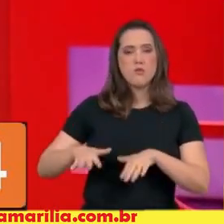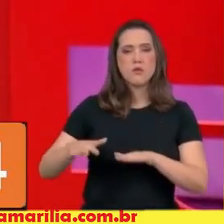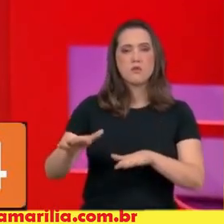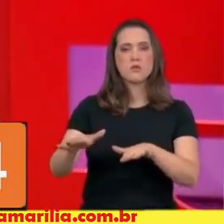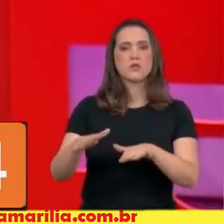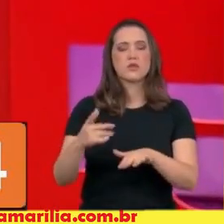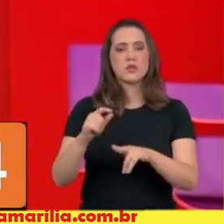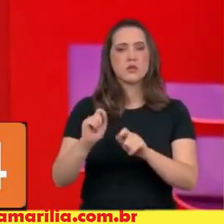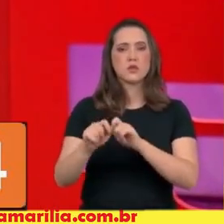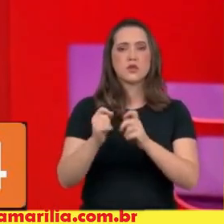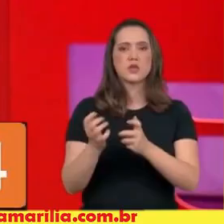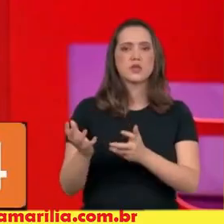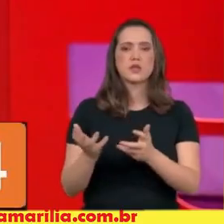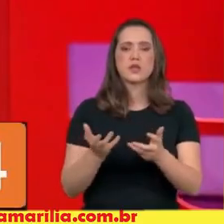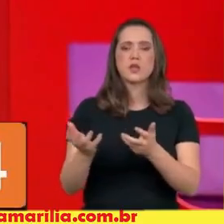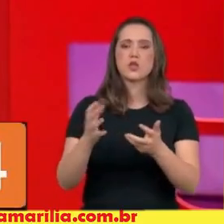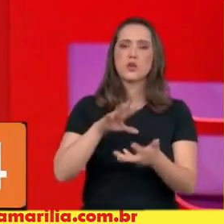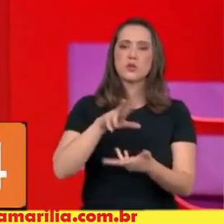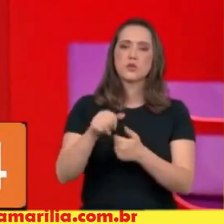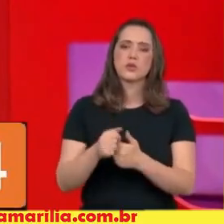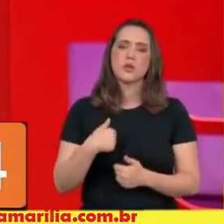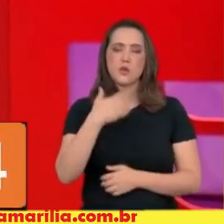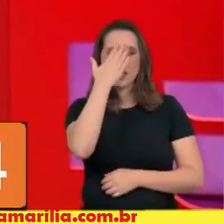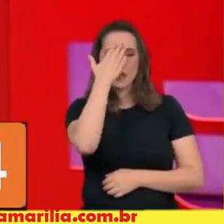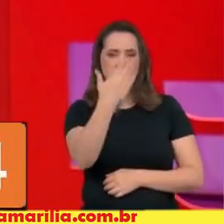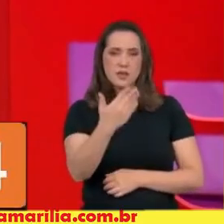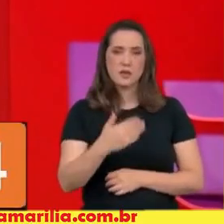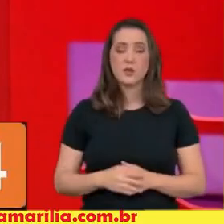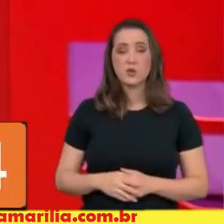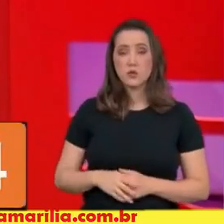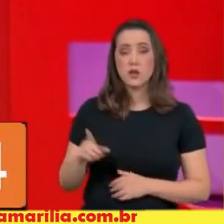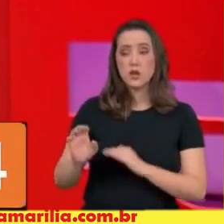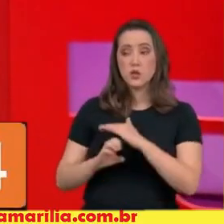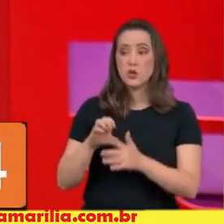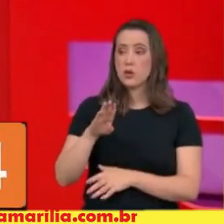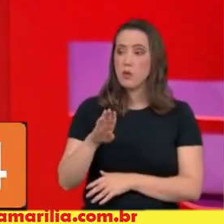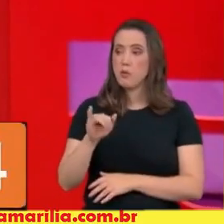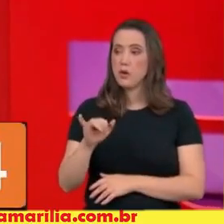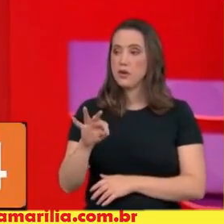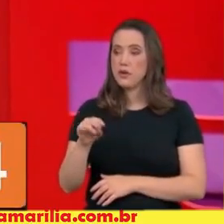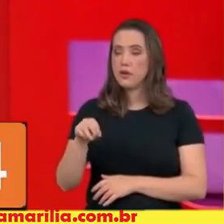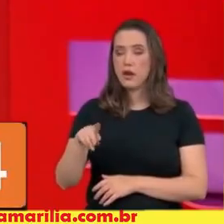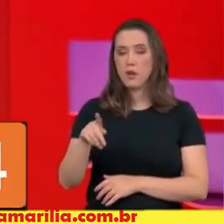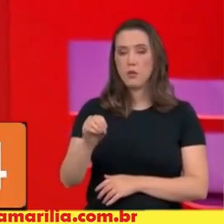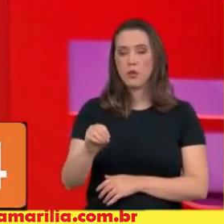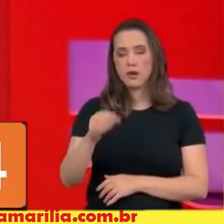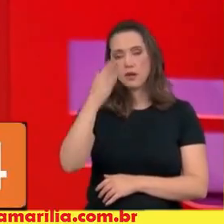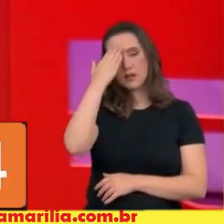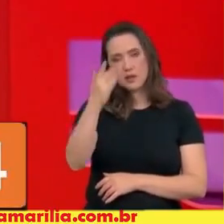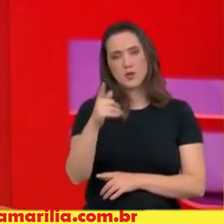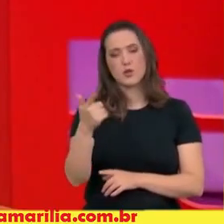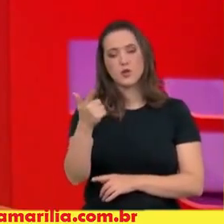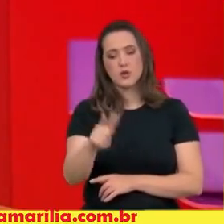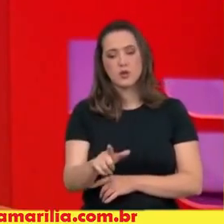que incendiaram o mundo. Vicente, muito obrigado. A edição é da Boitempo, que, aliás, eu agradeço mais uma vez, porque tem feito edições